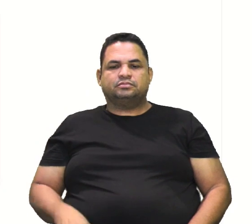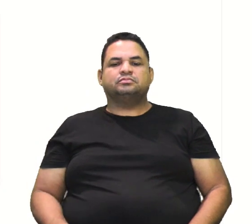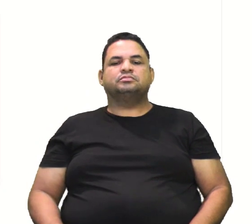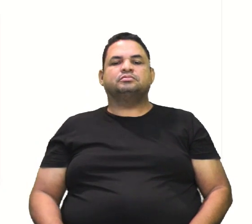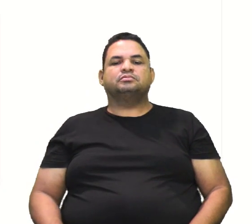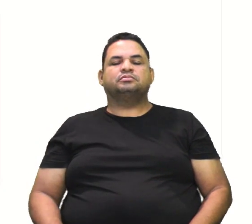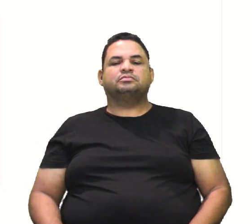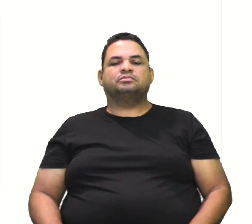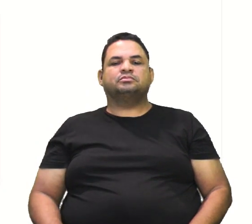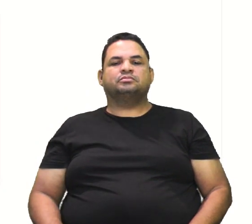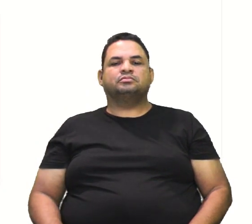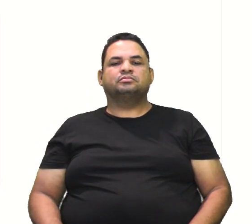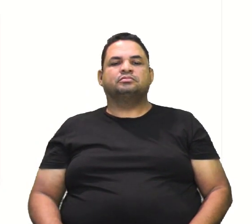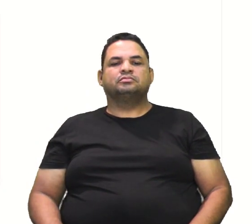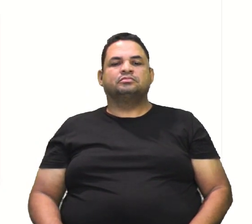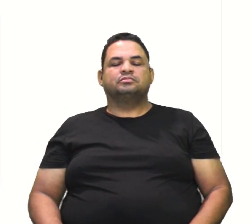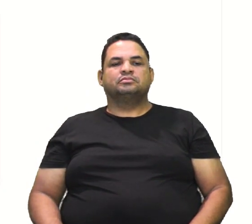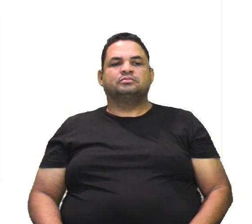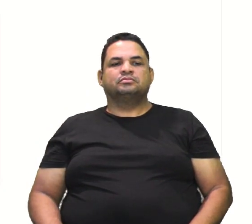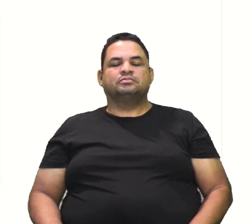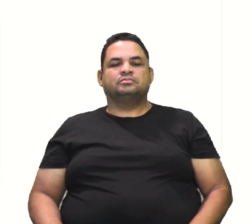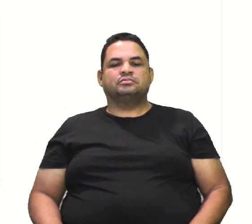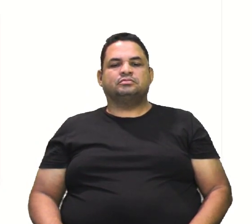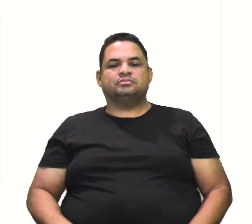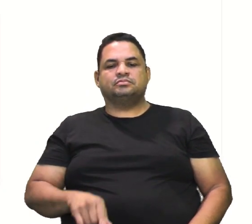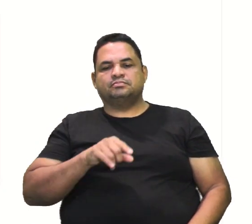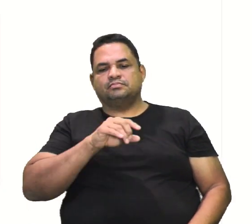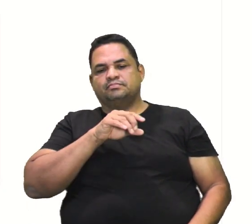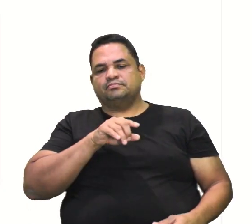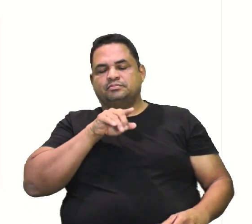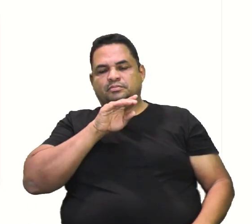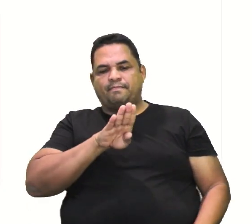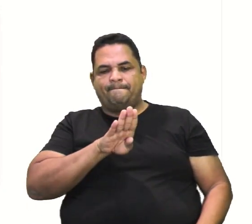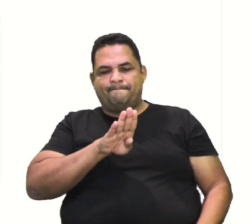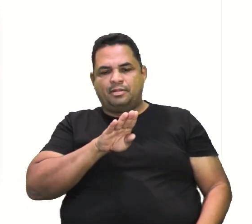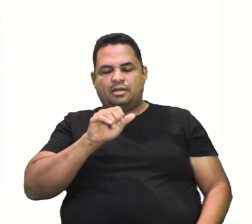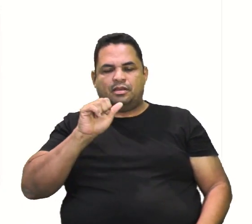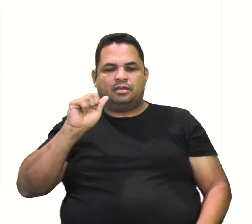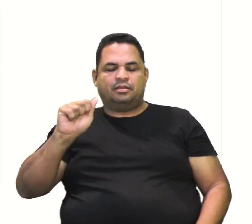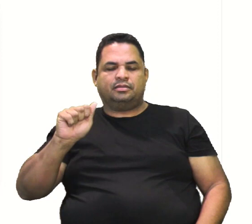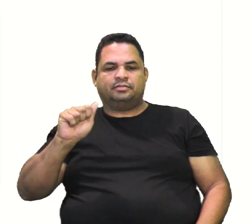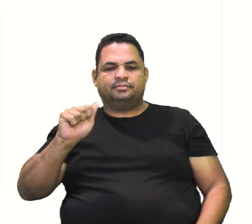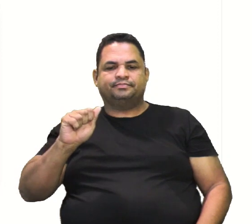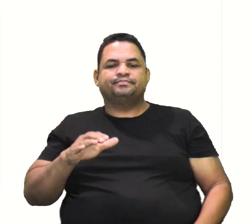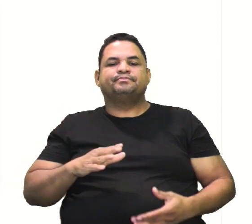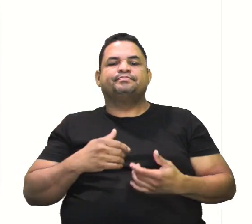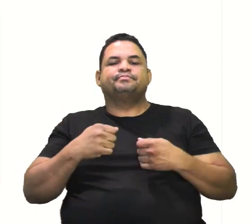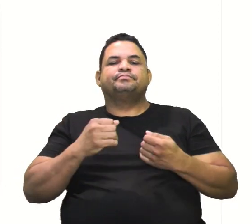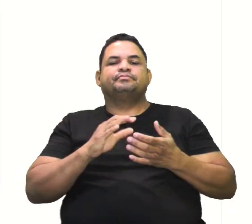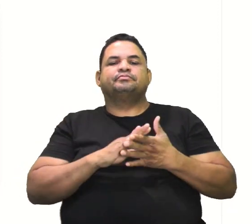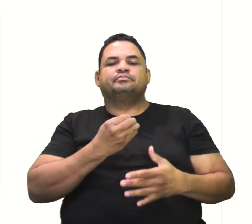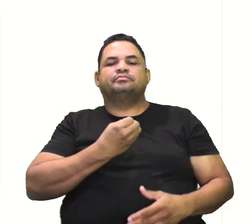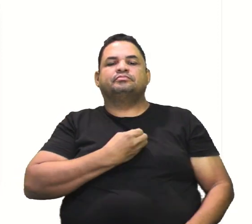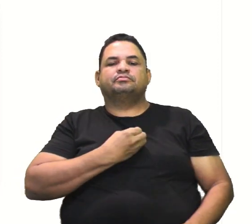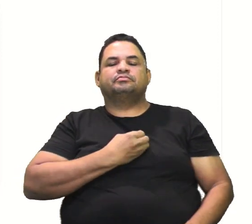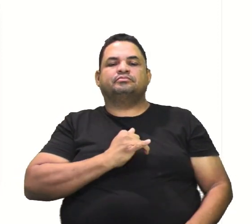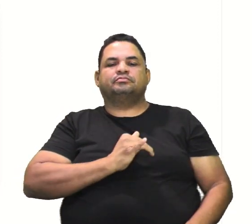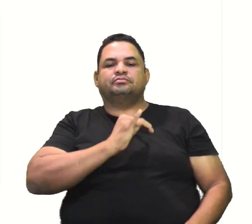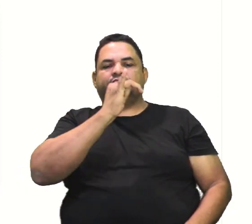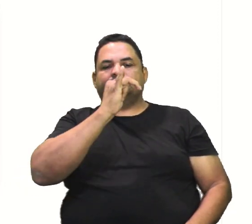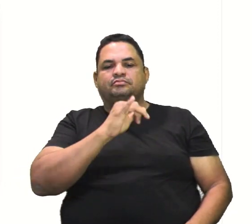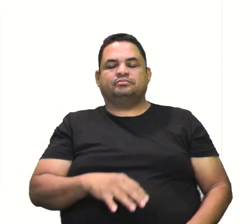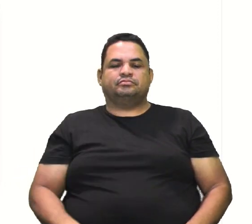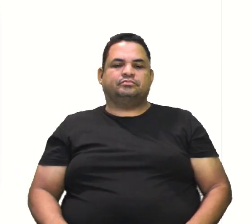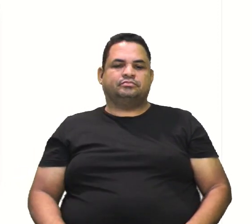Tá certo? Ele está querendo as coordenadas do ponto A e B, mas faltam apenas os valores em Y. O Y de A